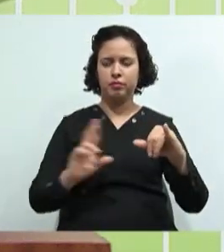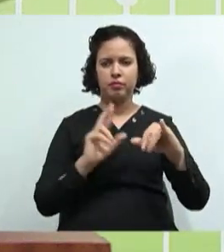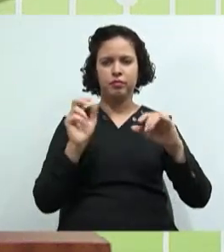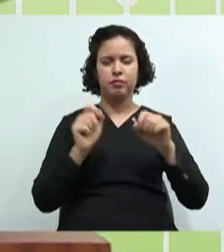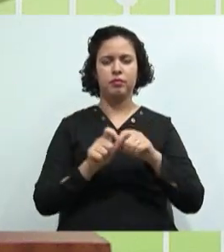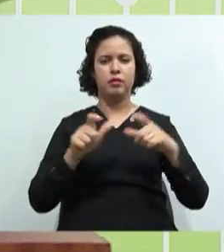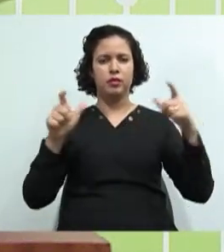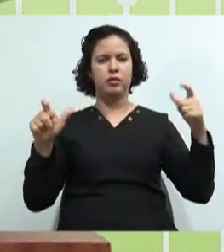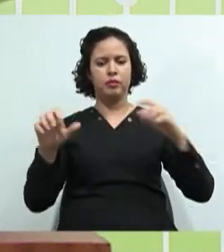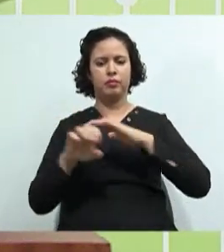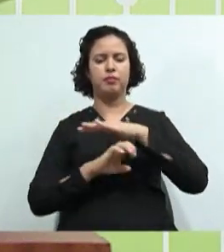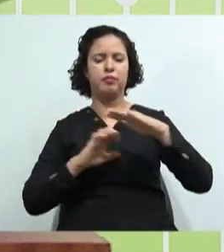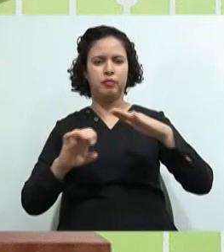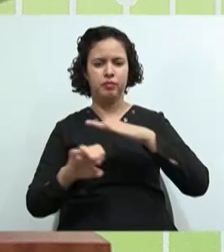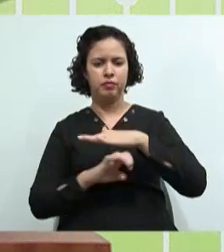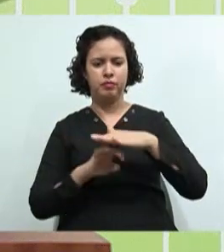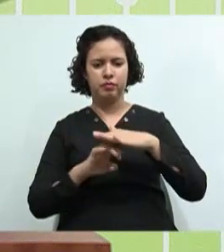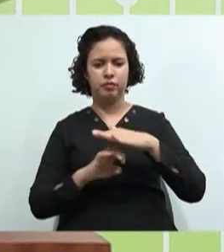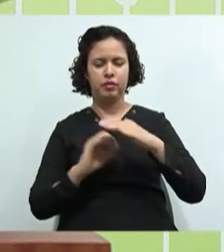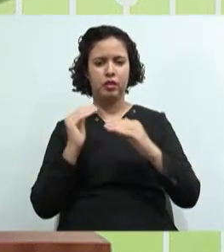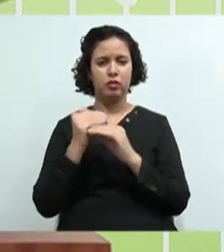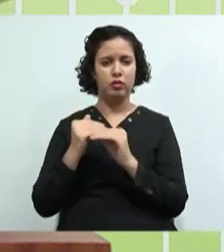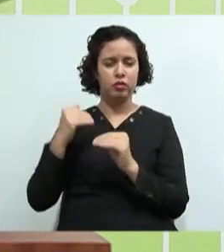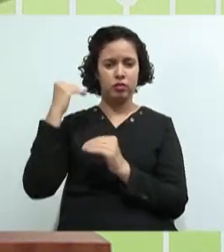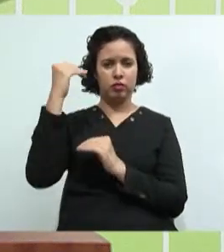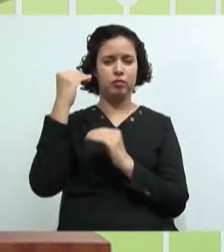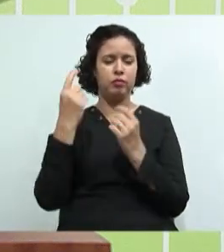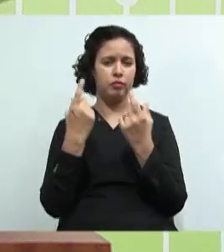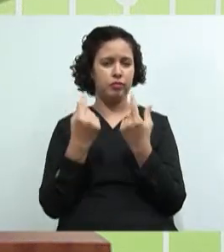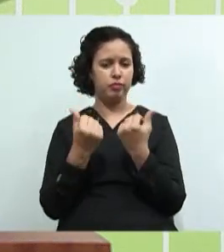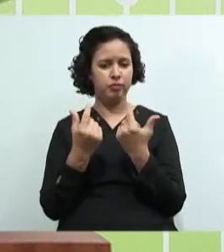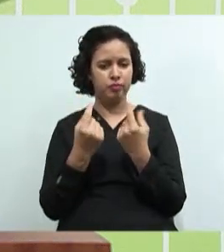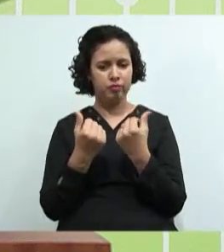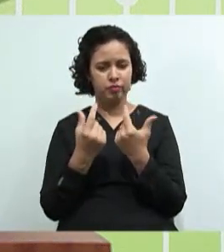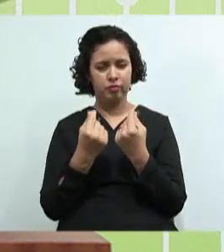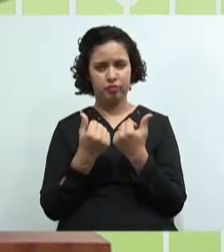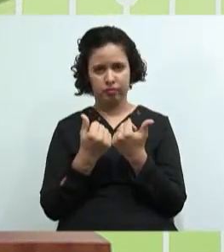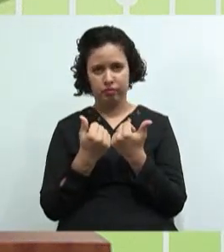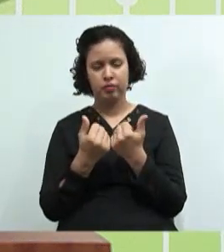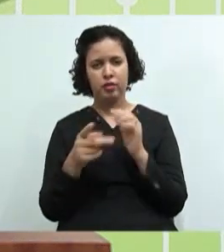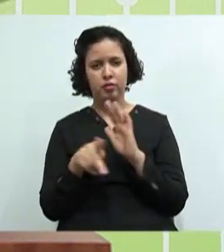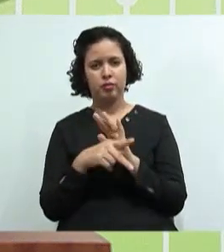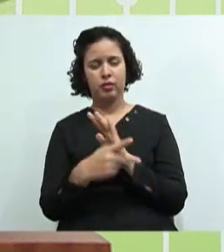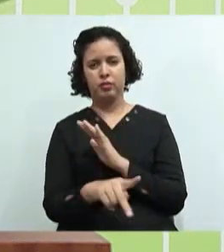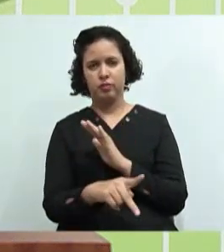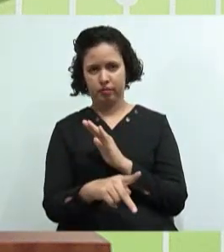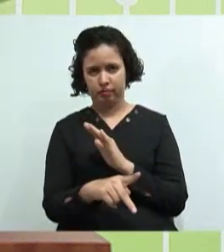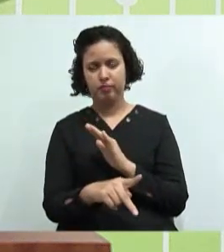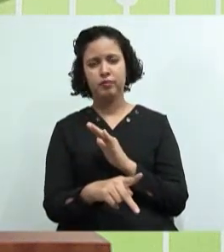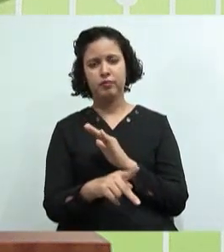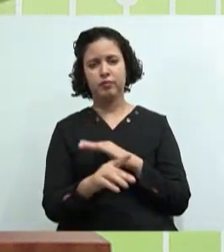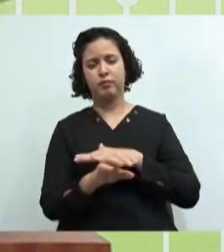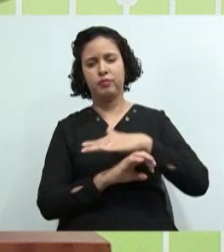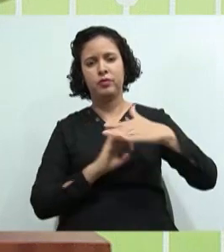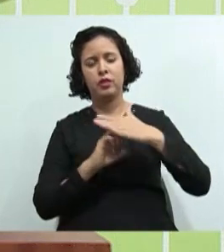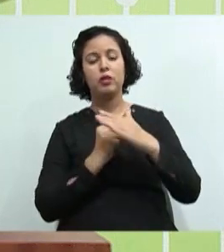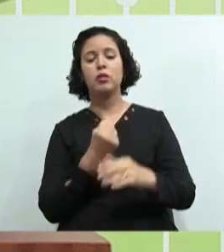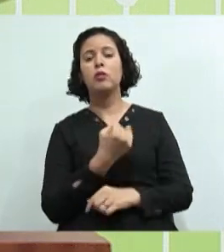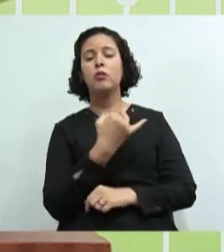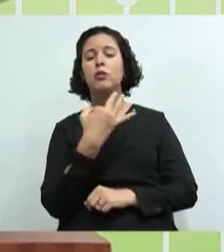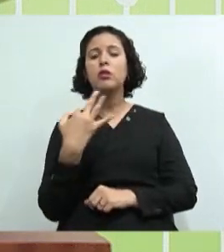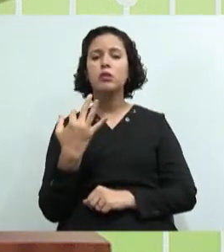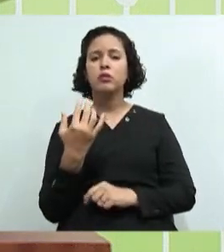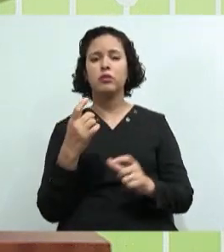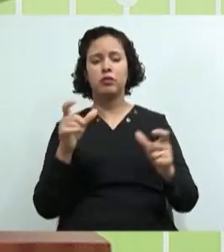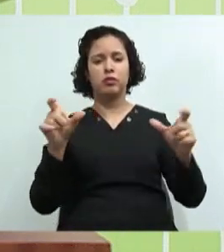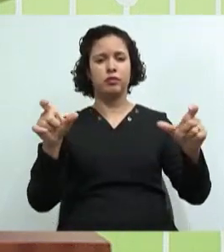maior para a organização. E aí a gente sobe para a parte financeira, né? O lucro da organização, tá bom? Quanto que nós vamos